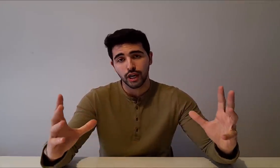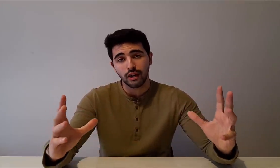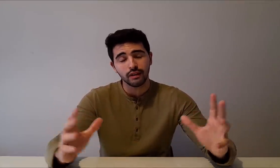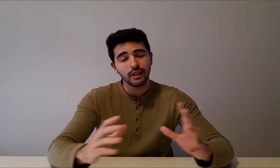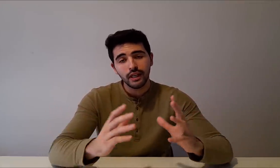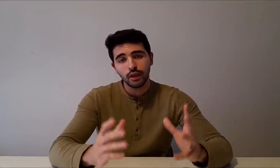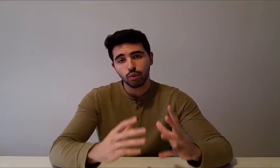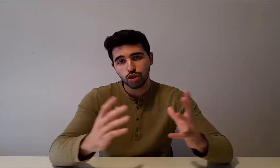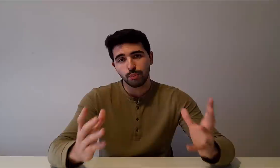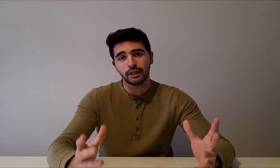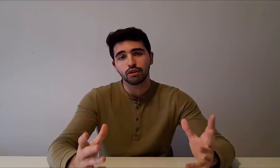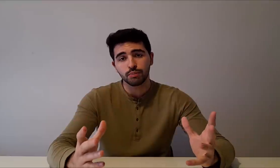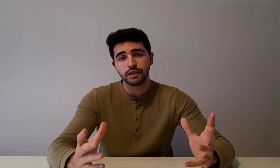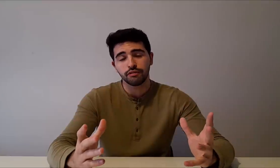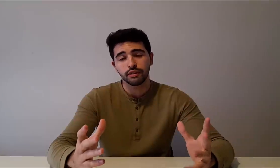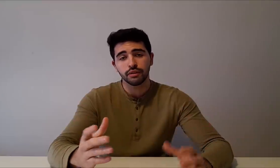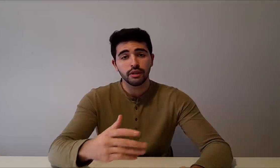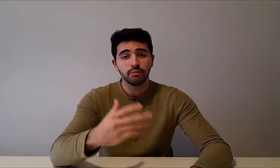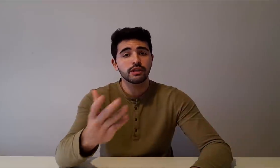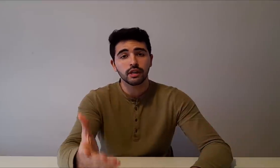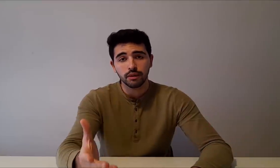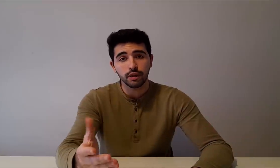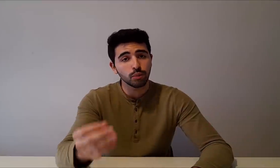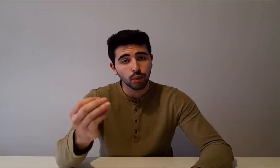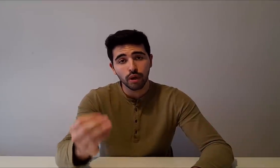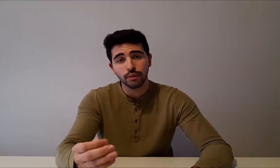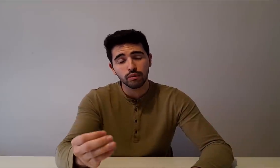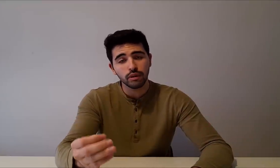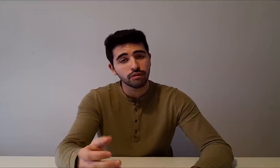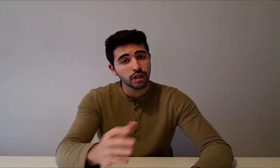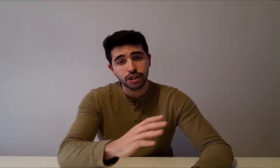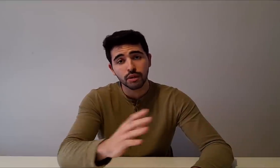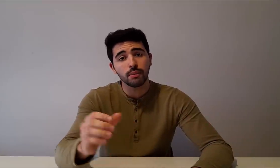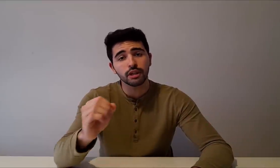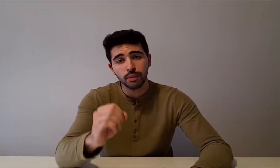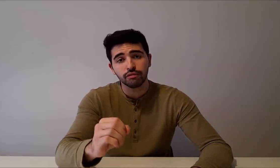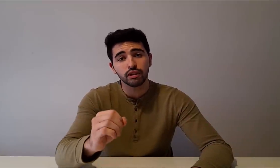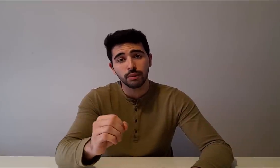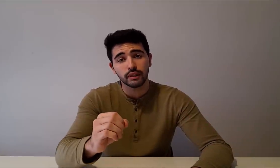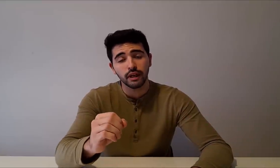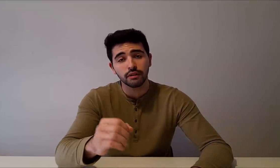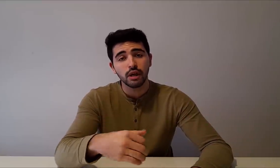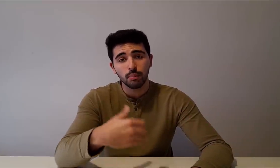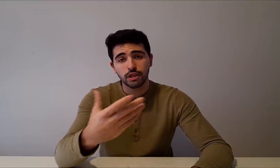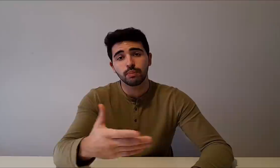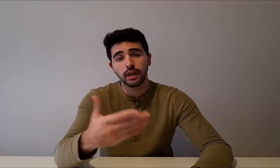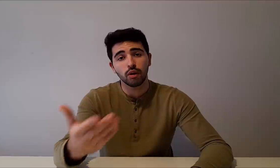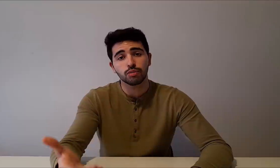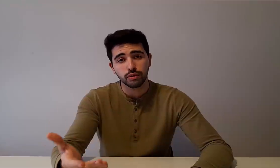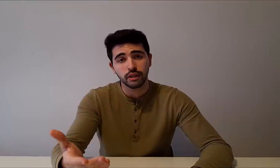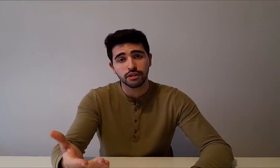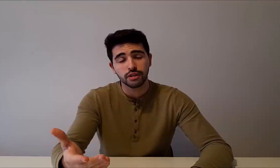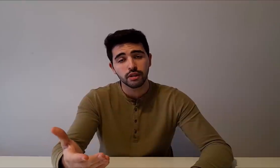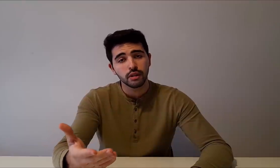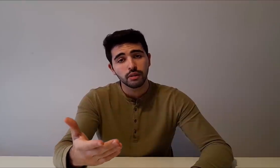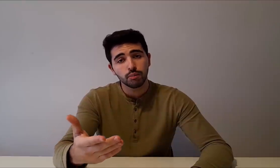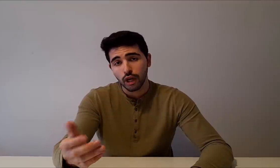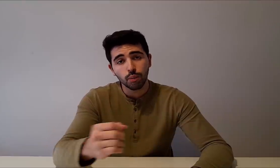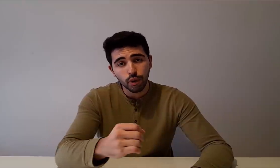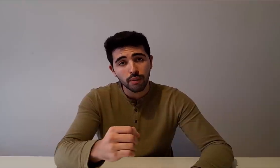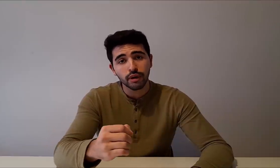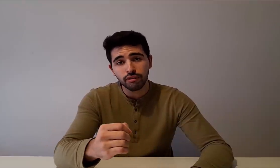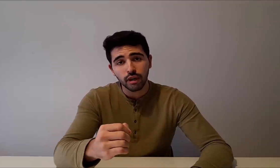um espectro geral e não num espectro específico mas certamente o programa do livro está extremamente bem fundamentado para explicar aos portugueses